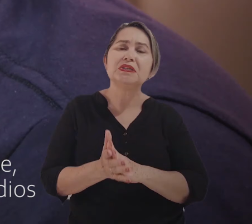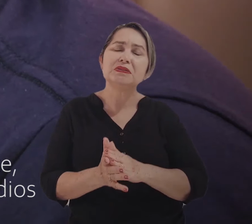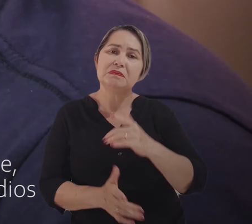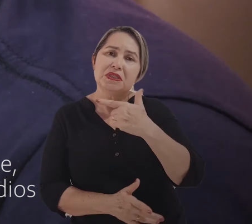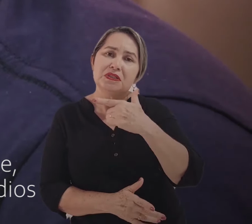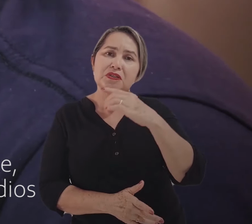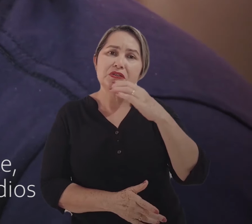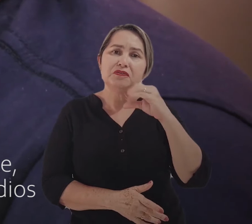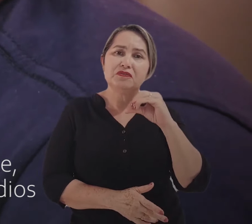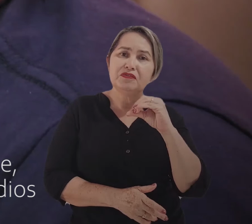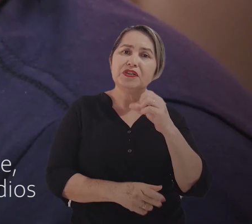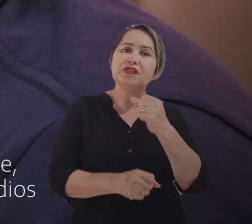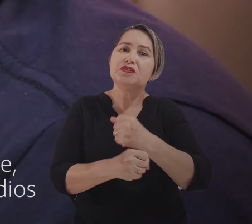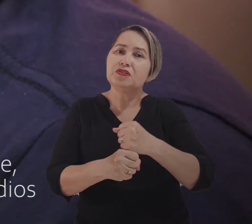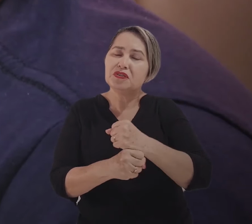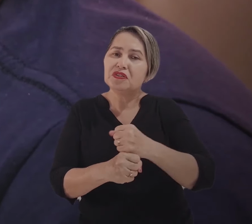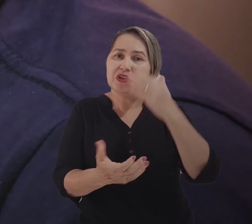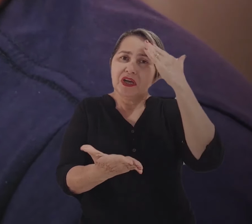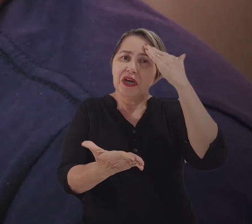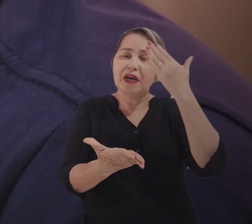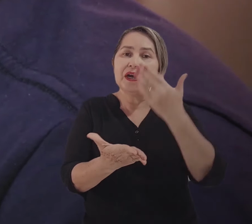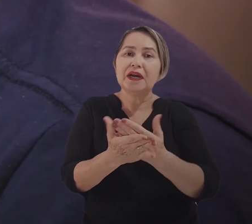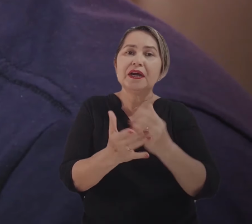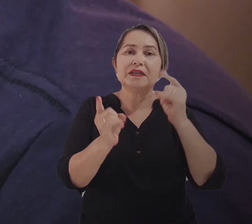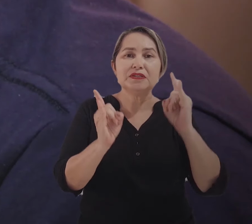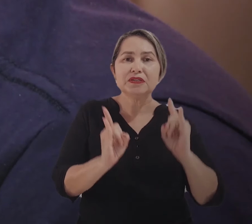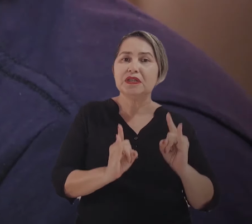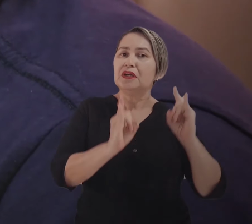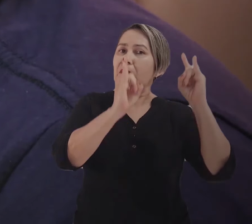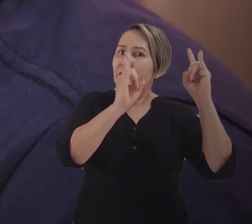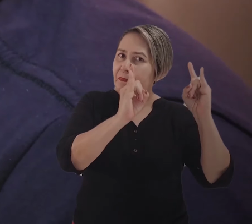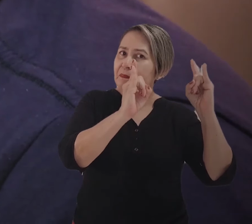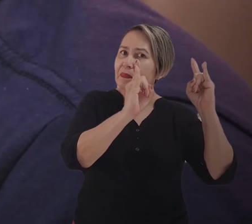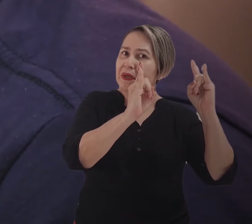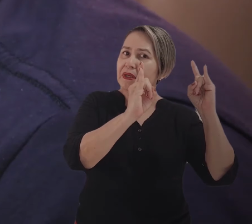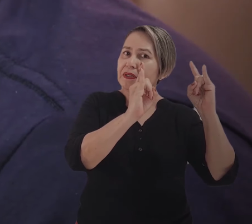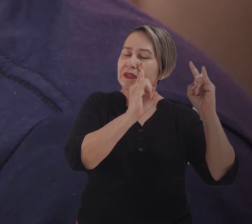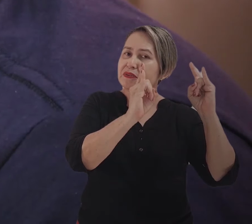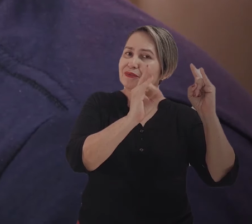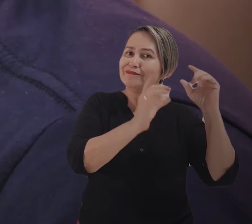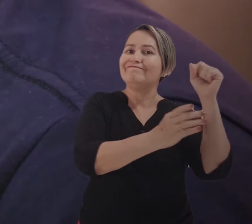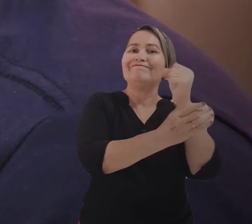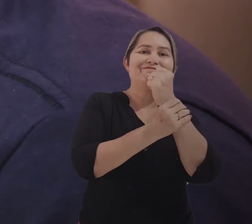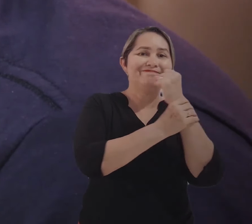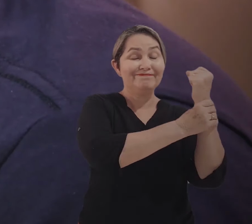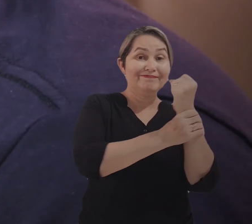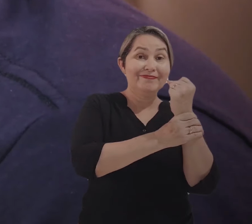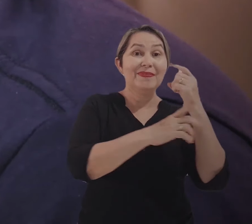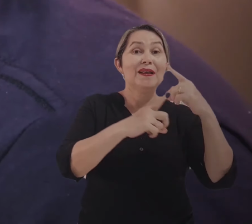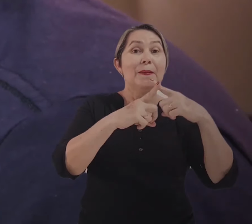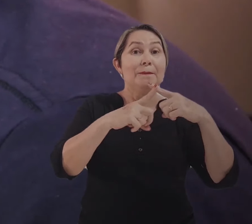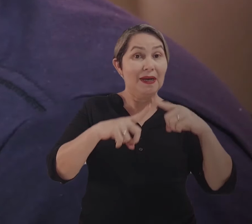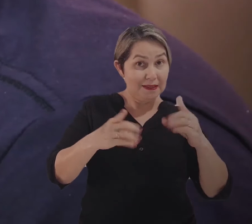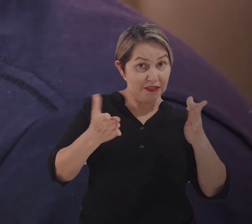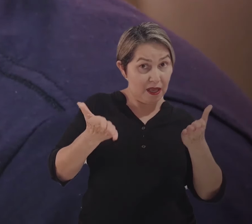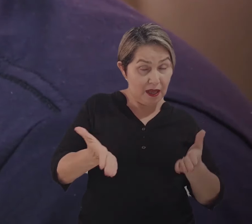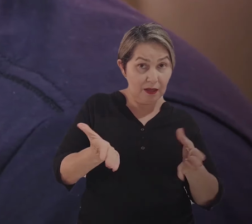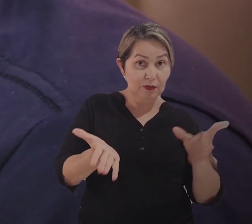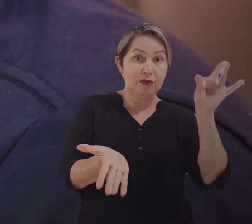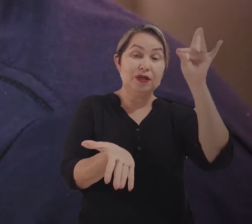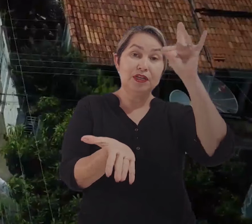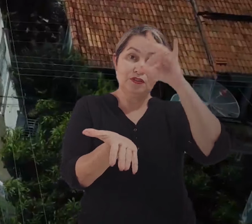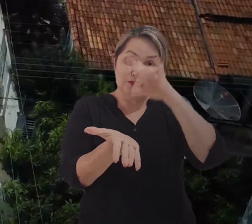anos, acreditavam que esses prédios, né, estavam tombados, mas agora, recentemente, foi de fato tombada a Igreja São